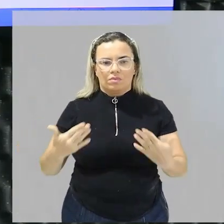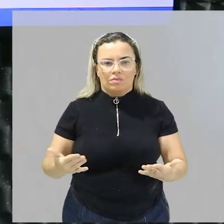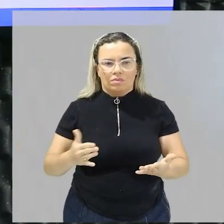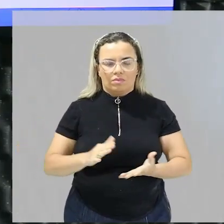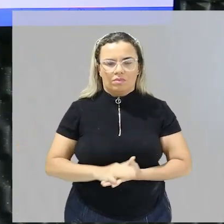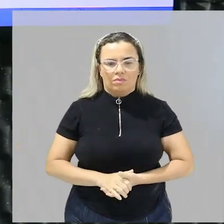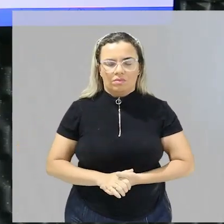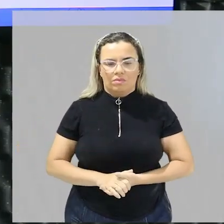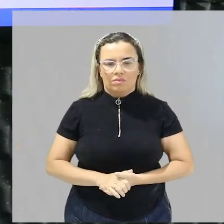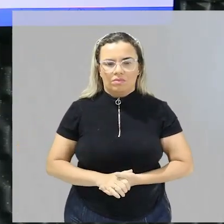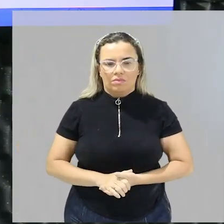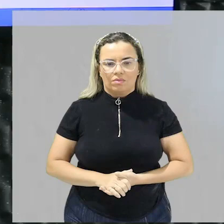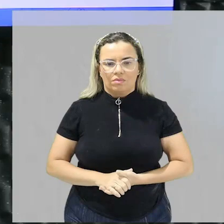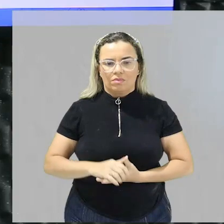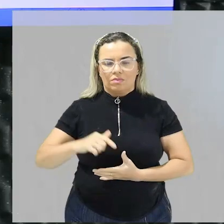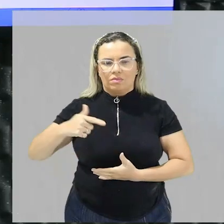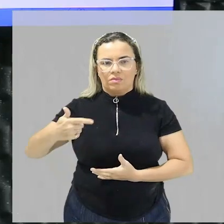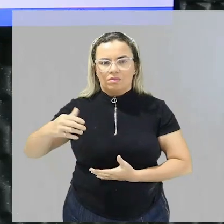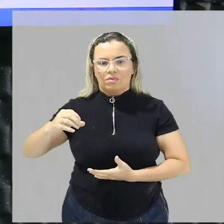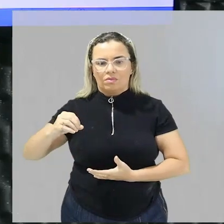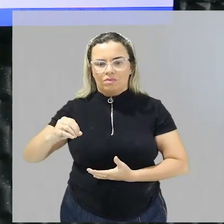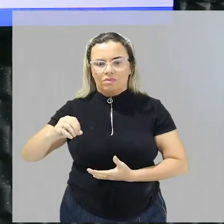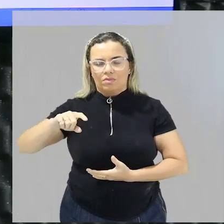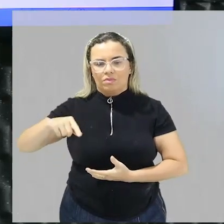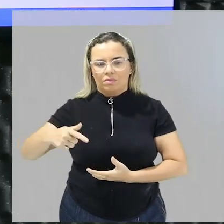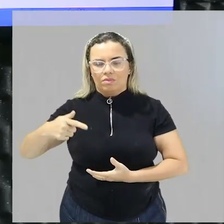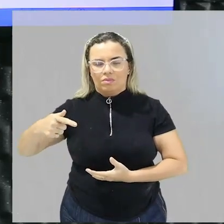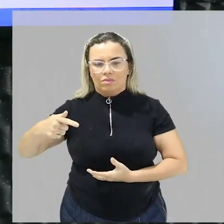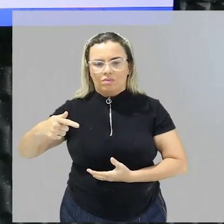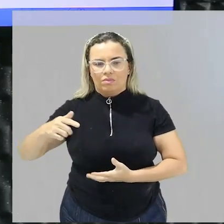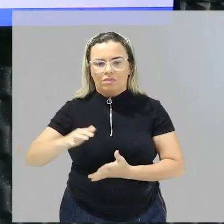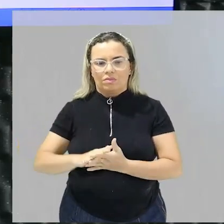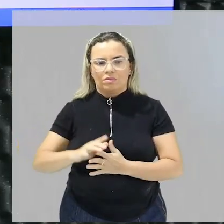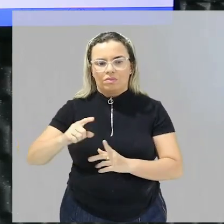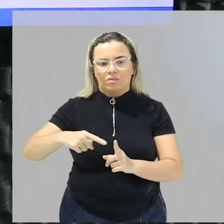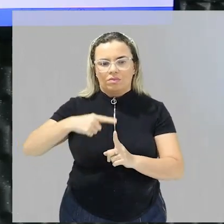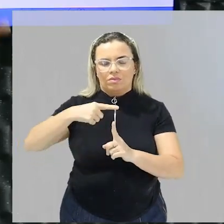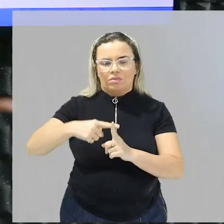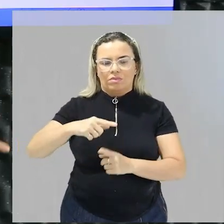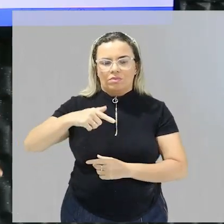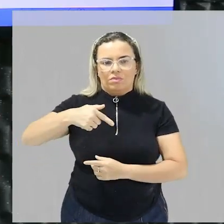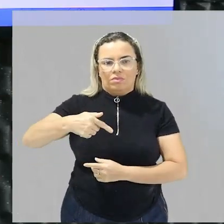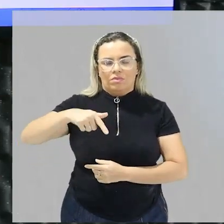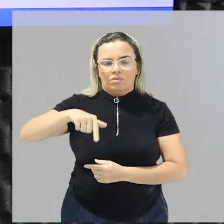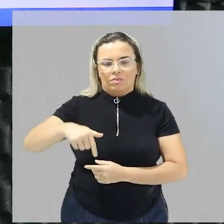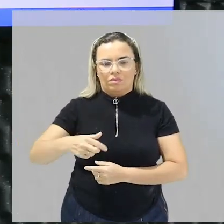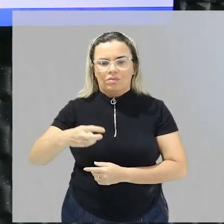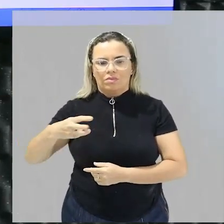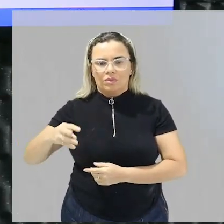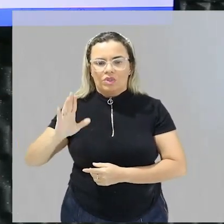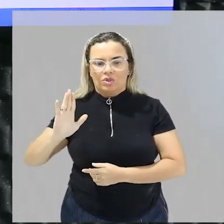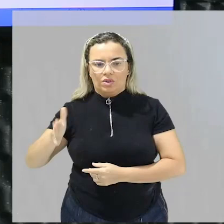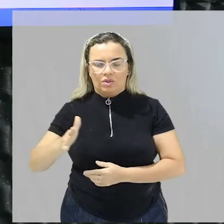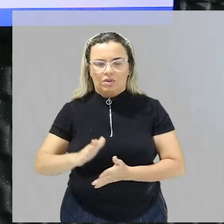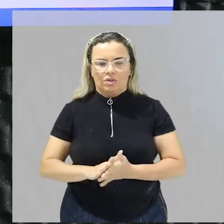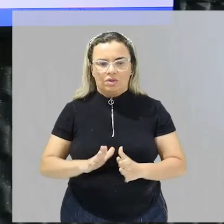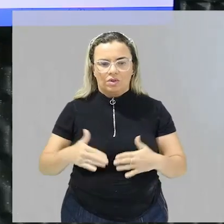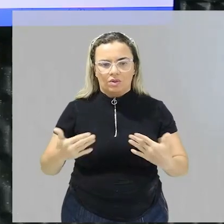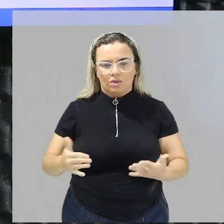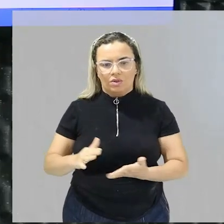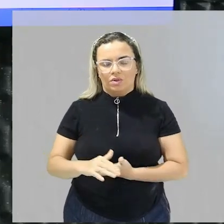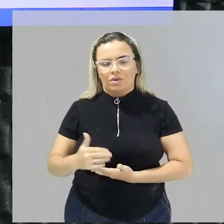esse 10,7 que mudou de membro com o 7,3 que já estava lá, nós temos aí